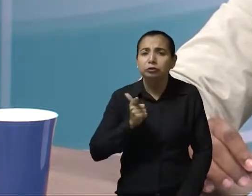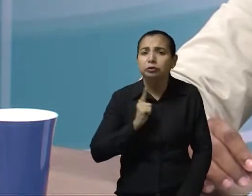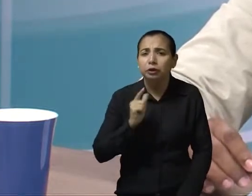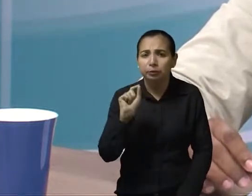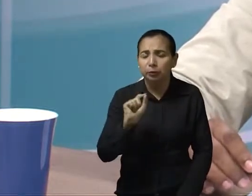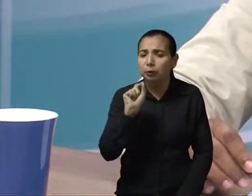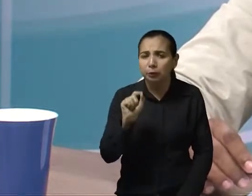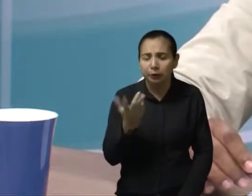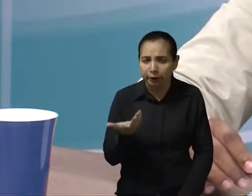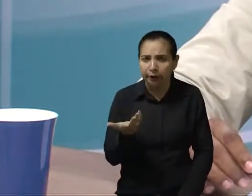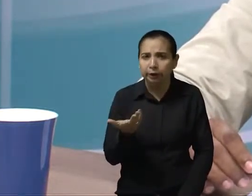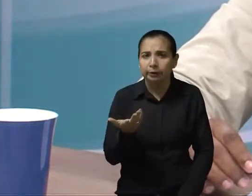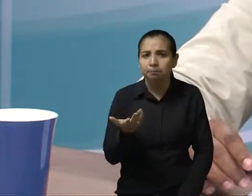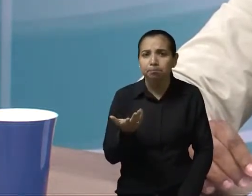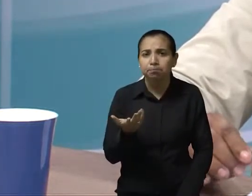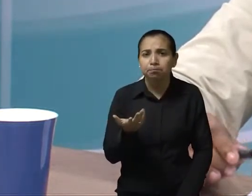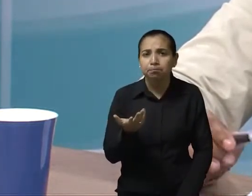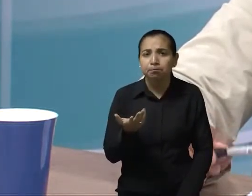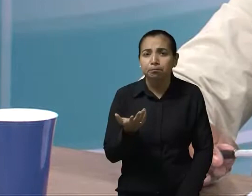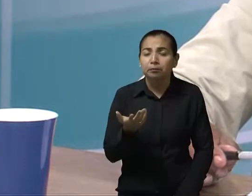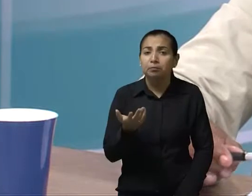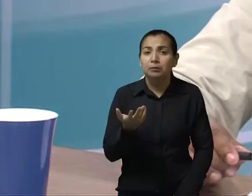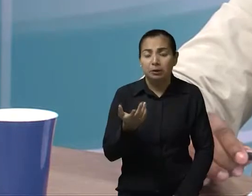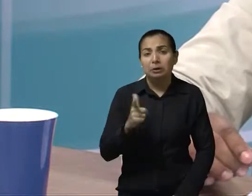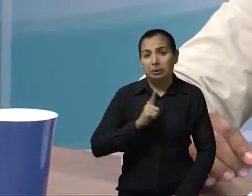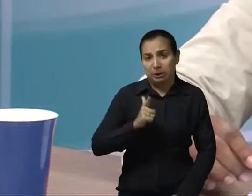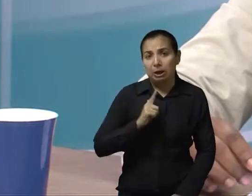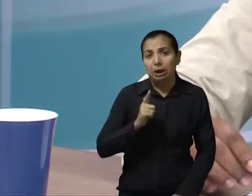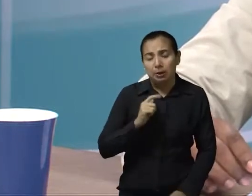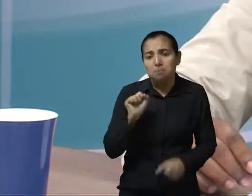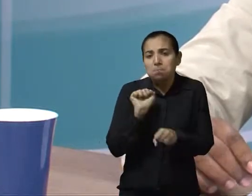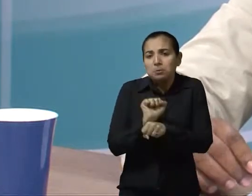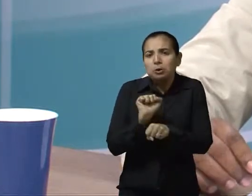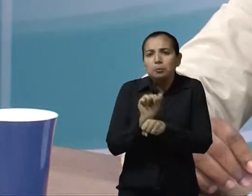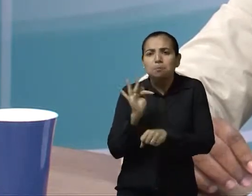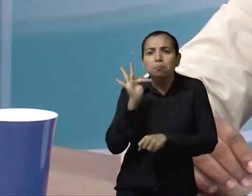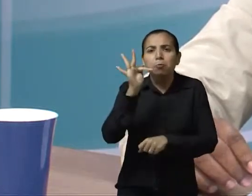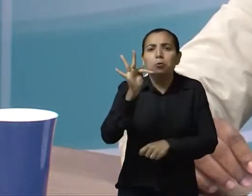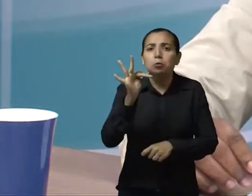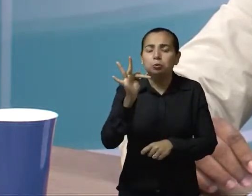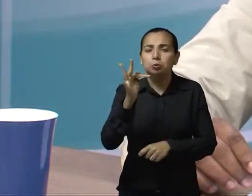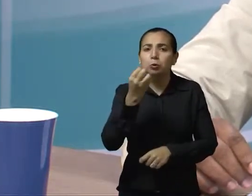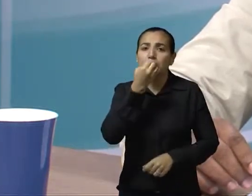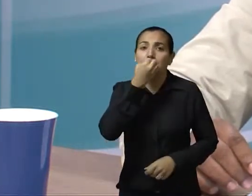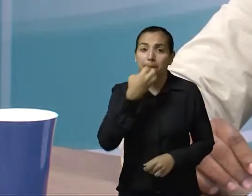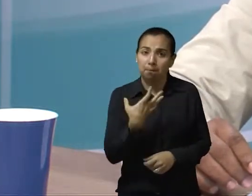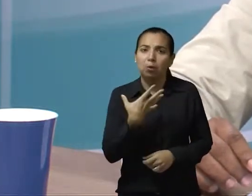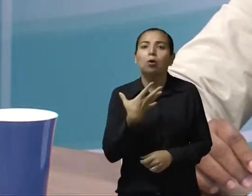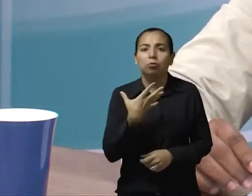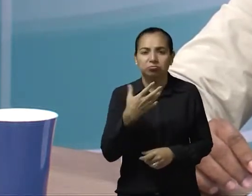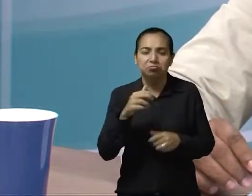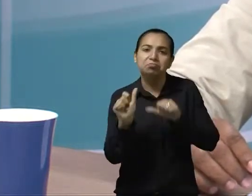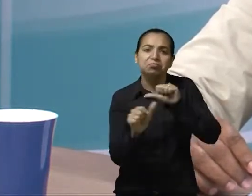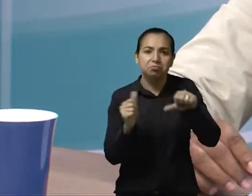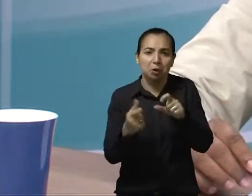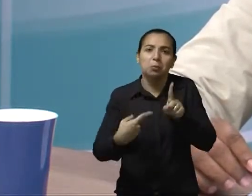numa postura de esperança, né, de alguma mudança positiva na